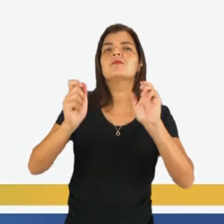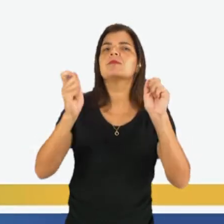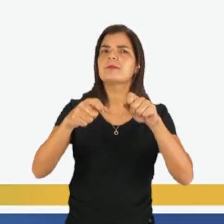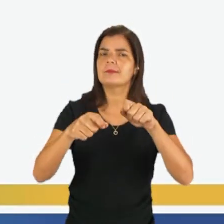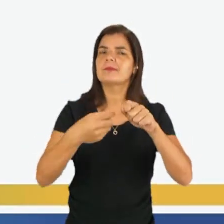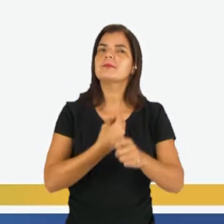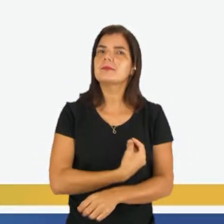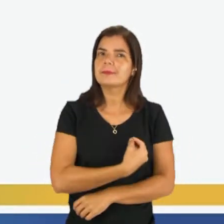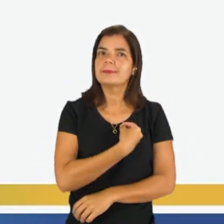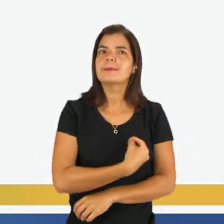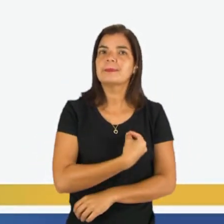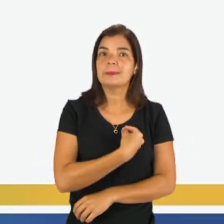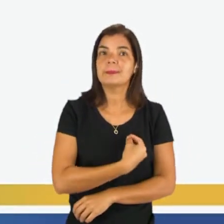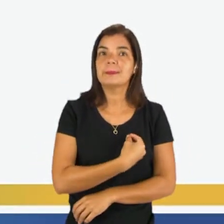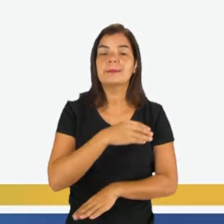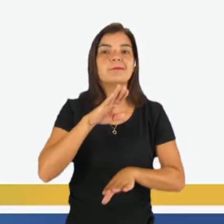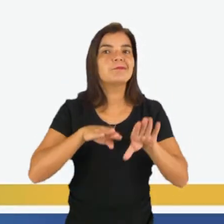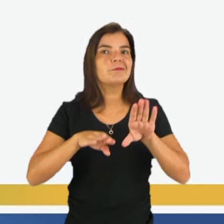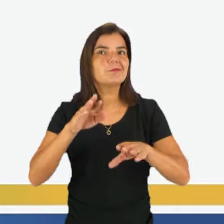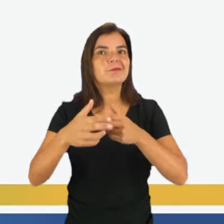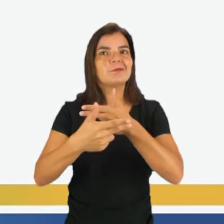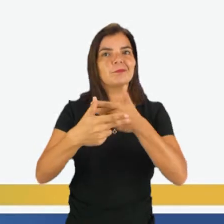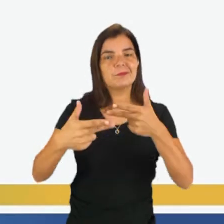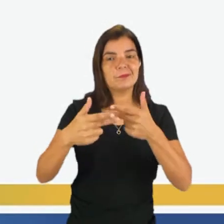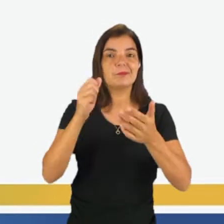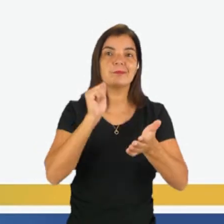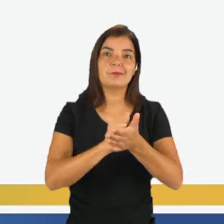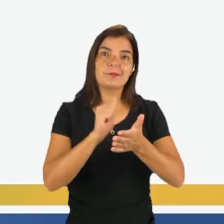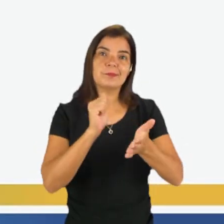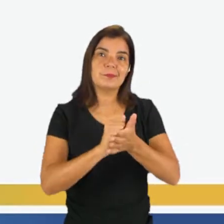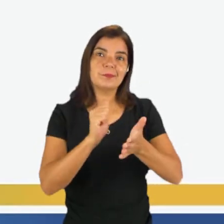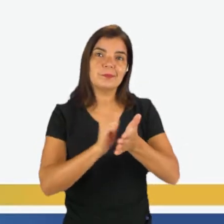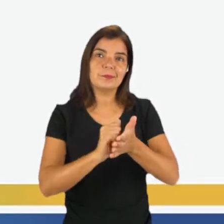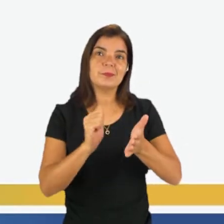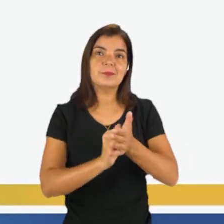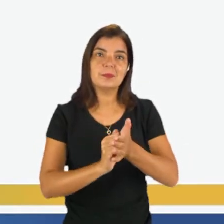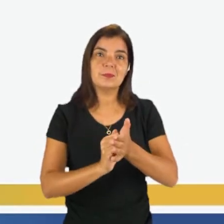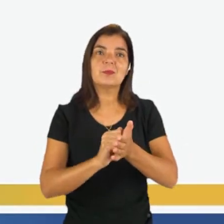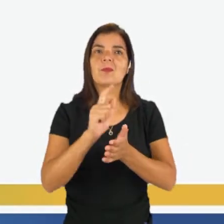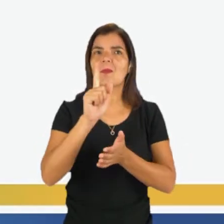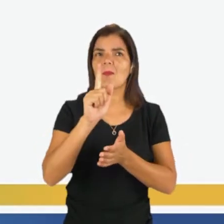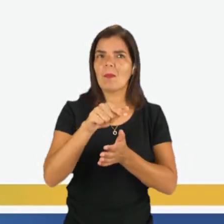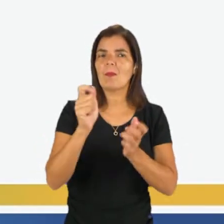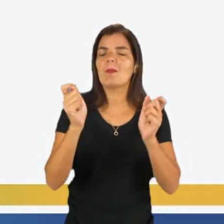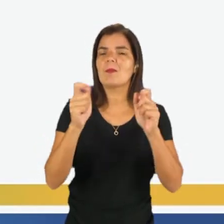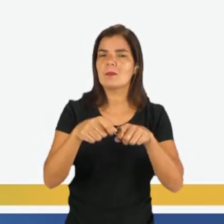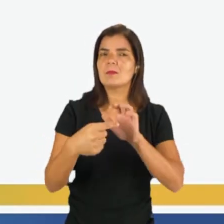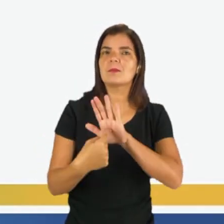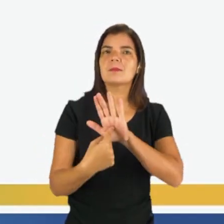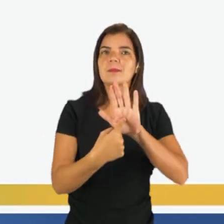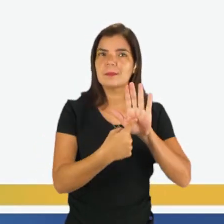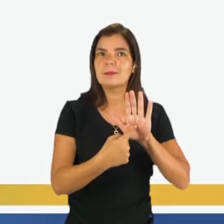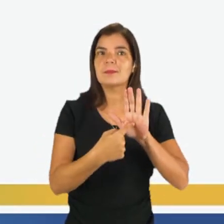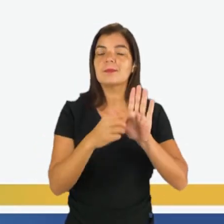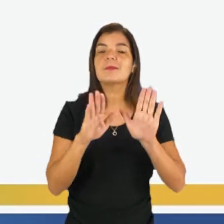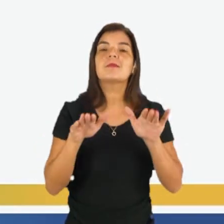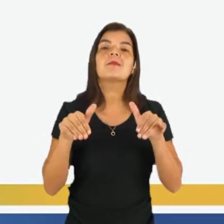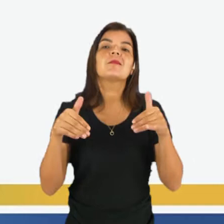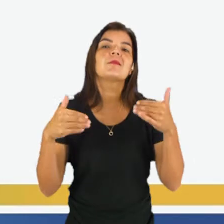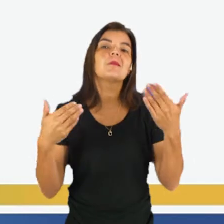podem estar presentes, mas, de acordo com o objetivo da produção, é